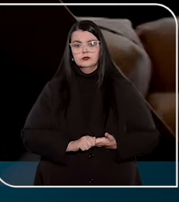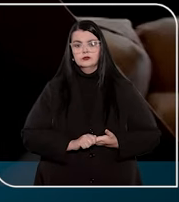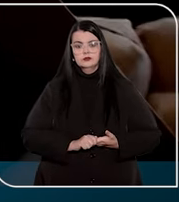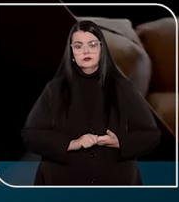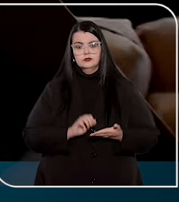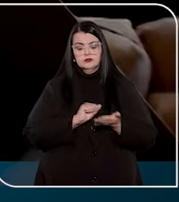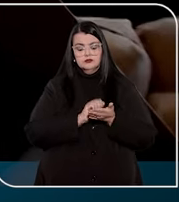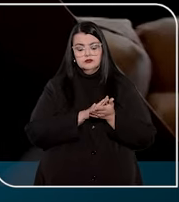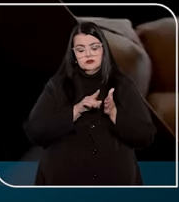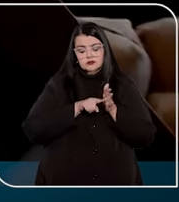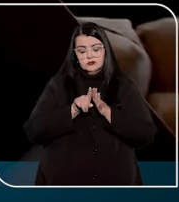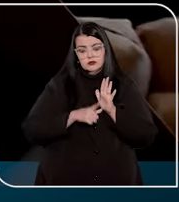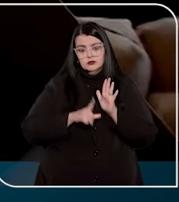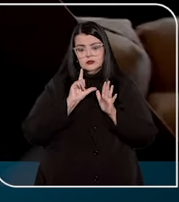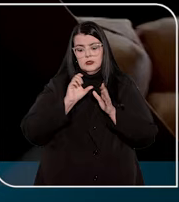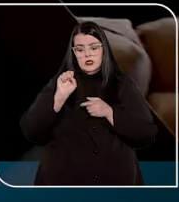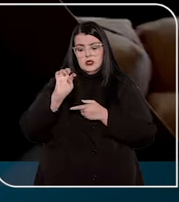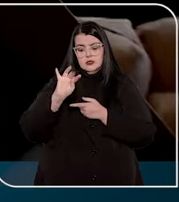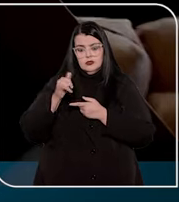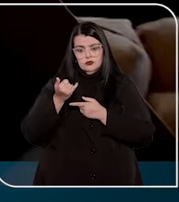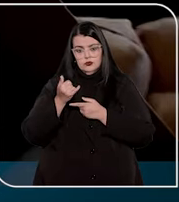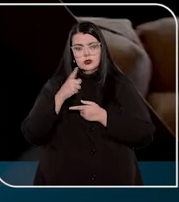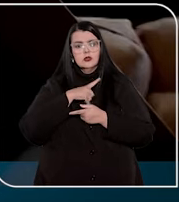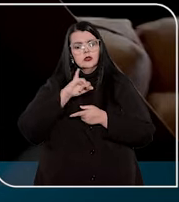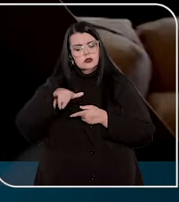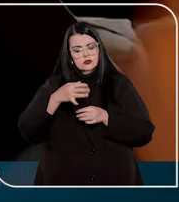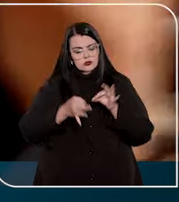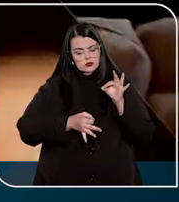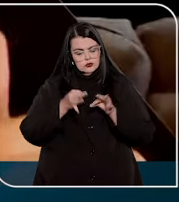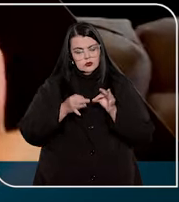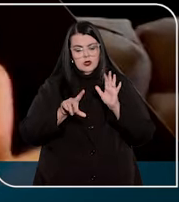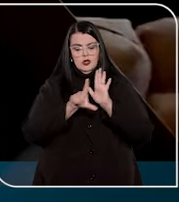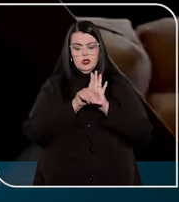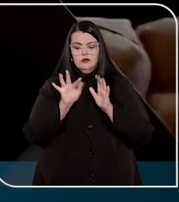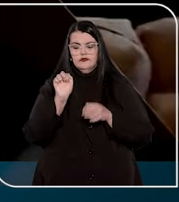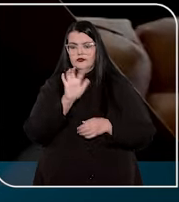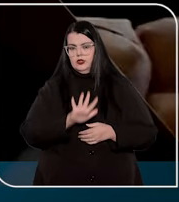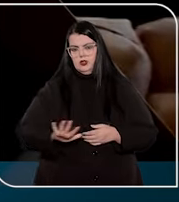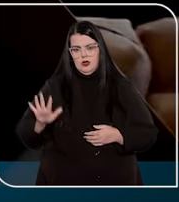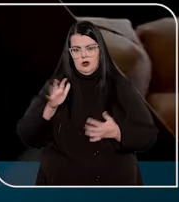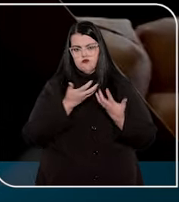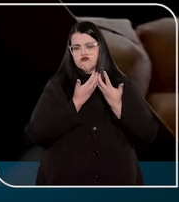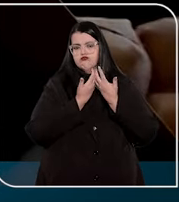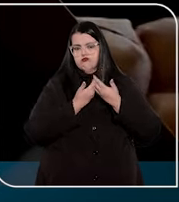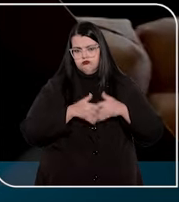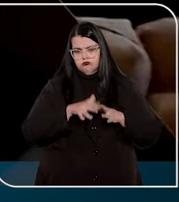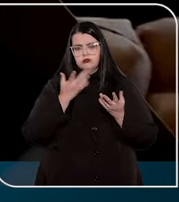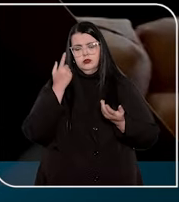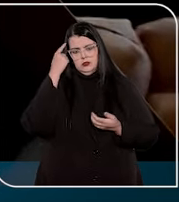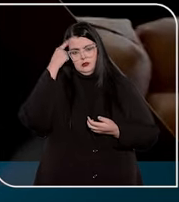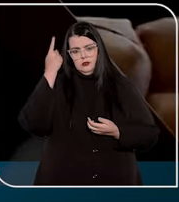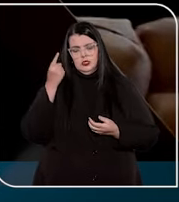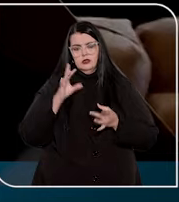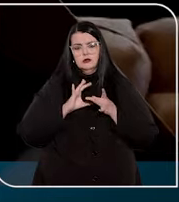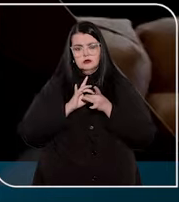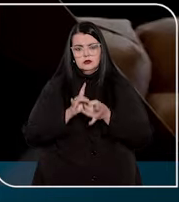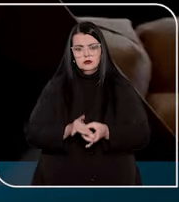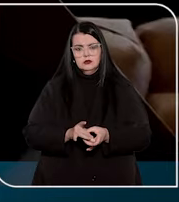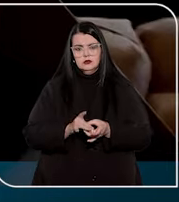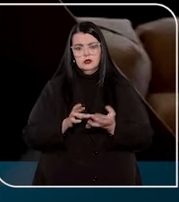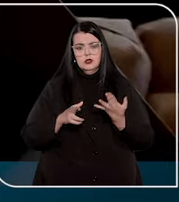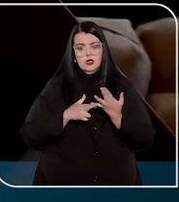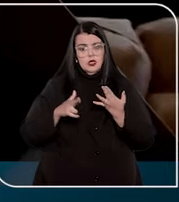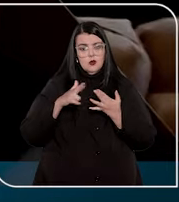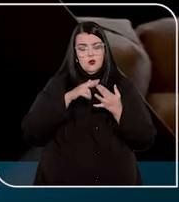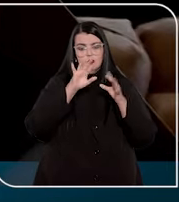esse pré-questionamento porque o STJ julga, justamente julgando a lei federal. Esse raciocínio vale também para o pré-questionamento no recurso especial,